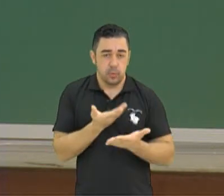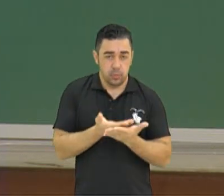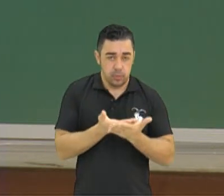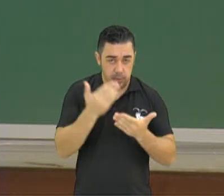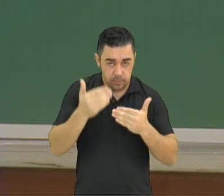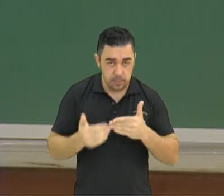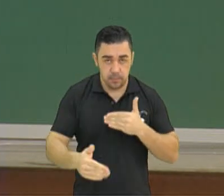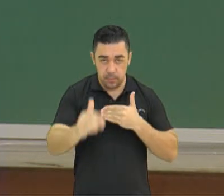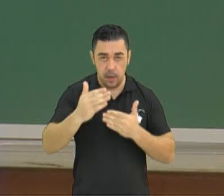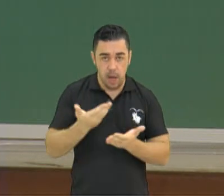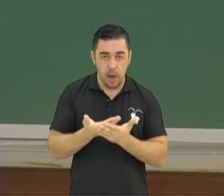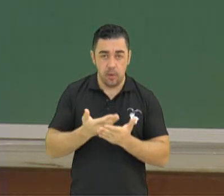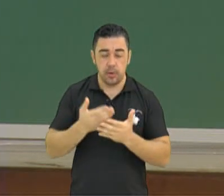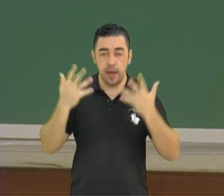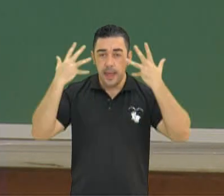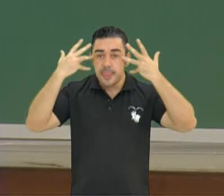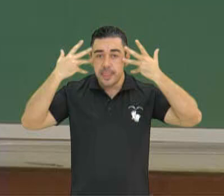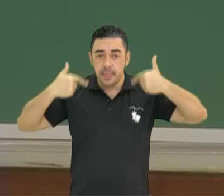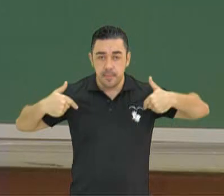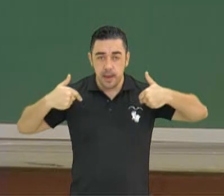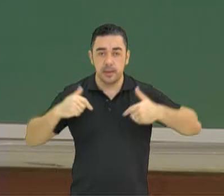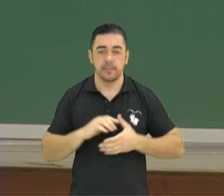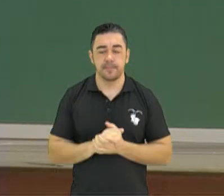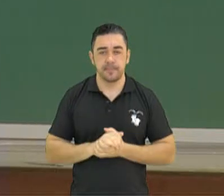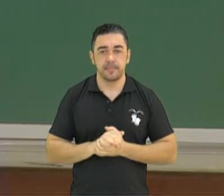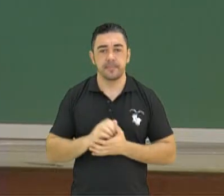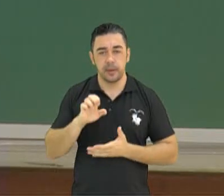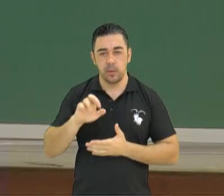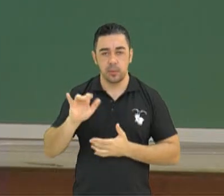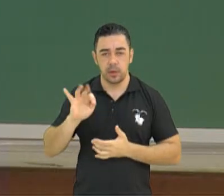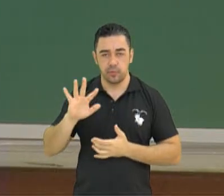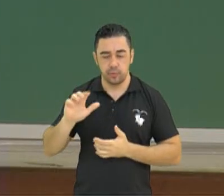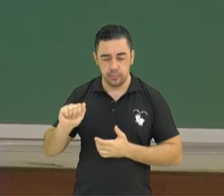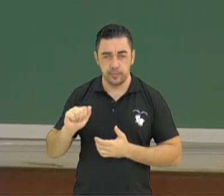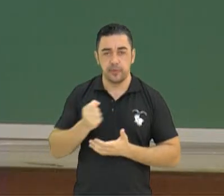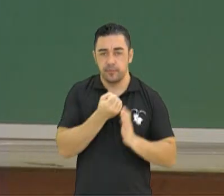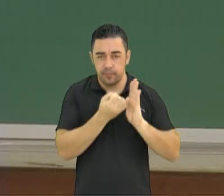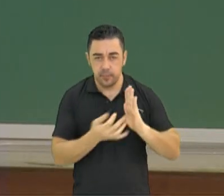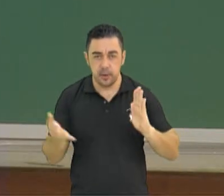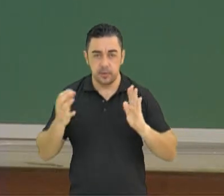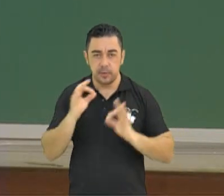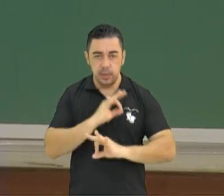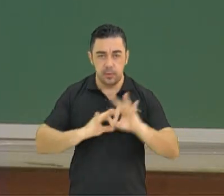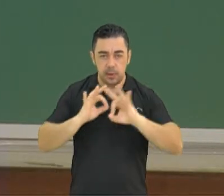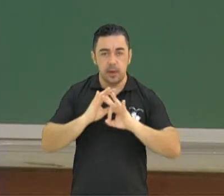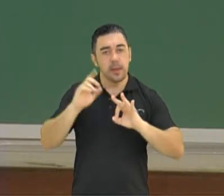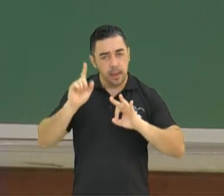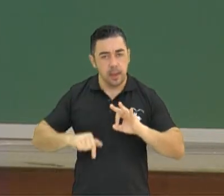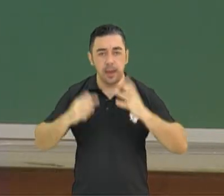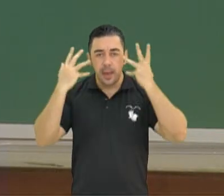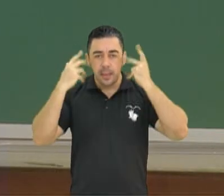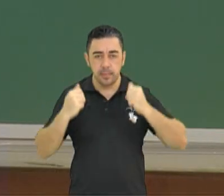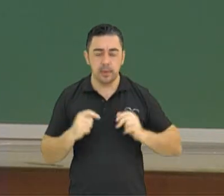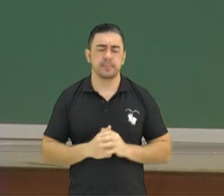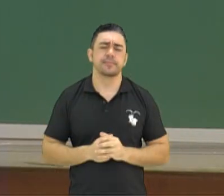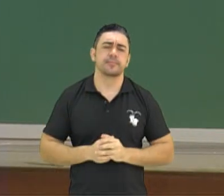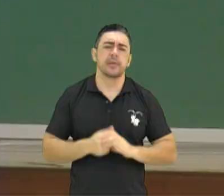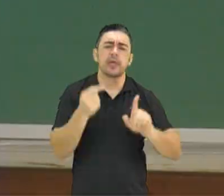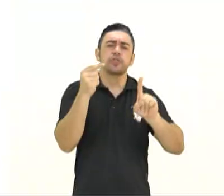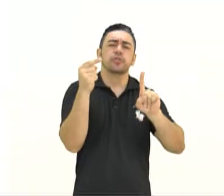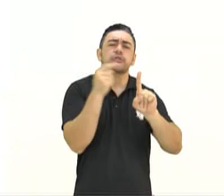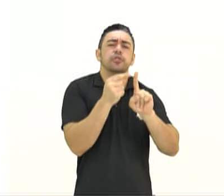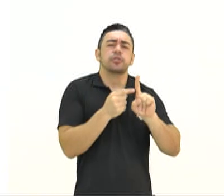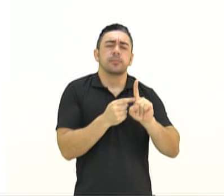partir da próxima aula, eucarióticos, pluricelulares, heterótrofos, os animais, né? Tipos de célula, para a gente